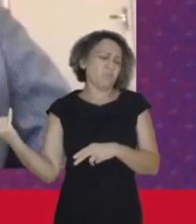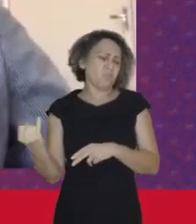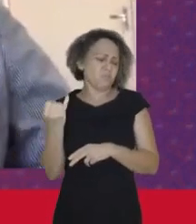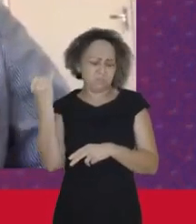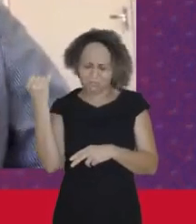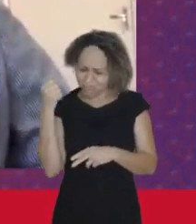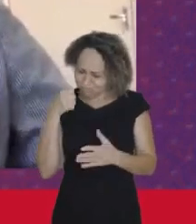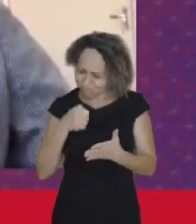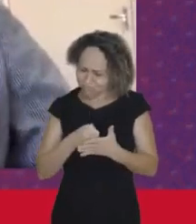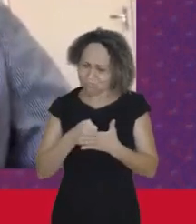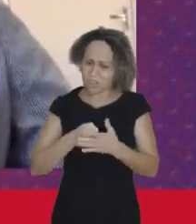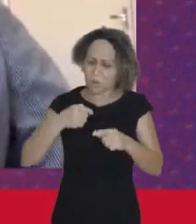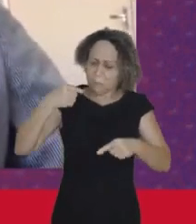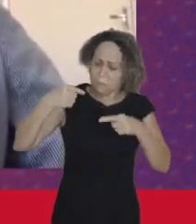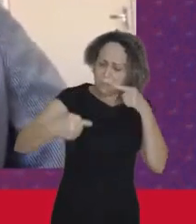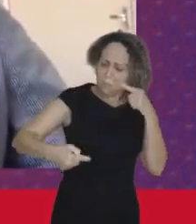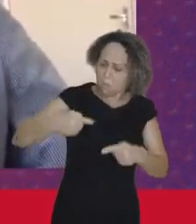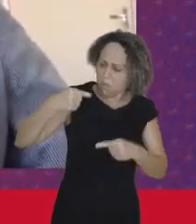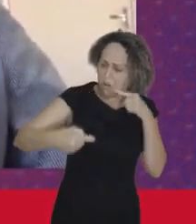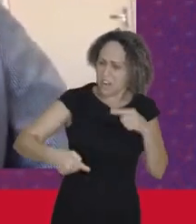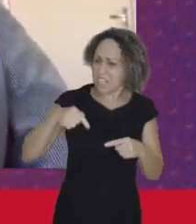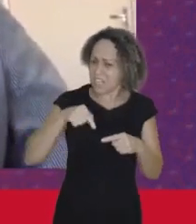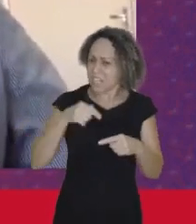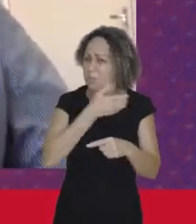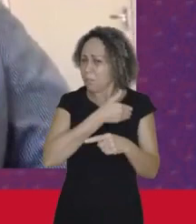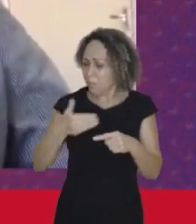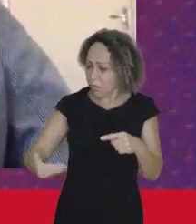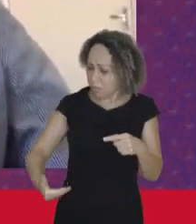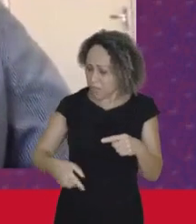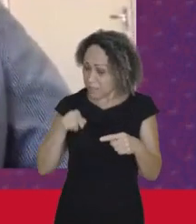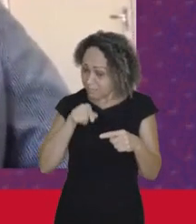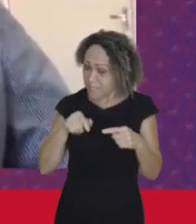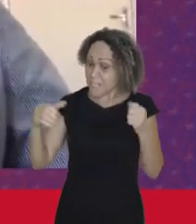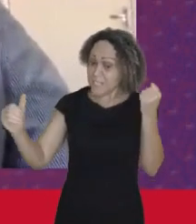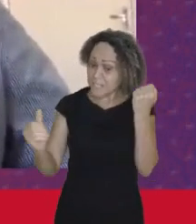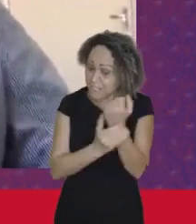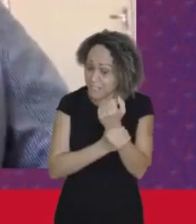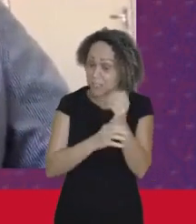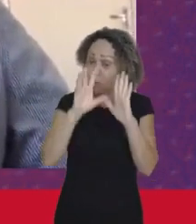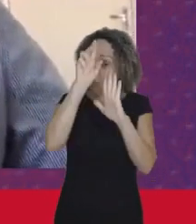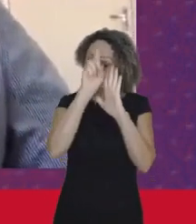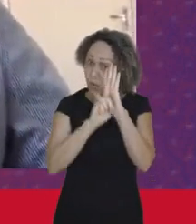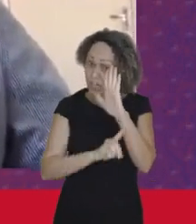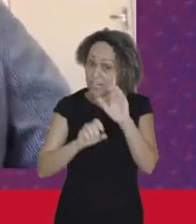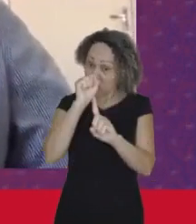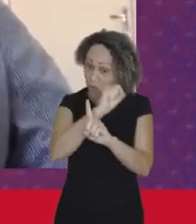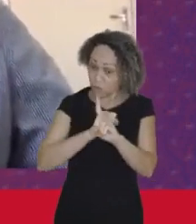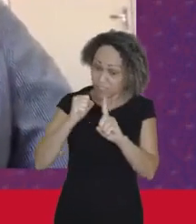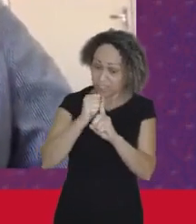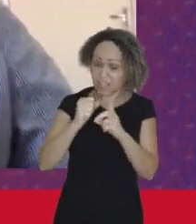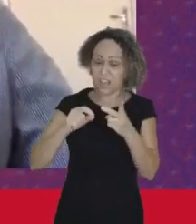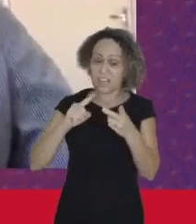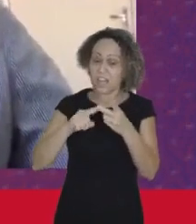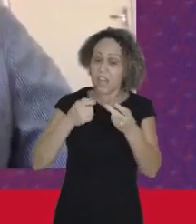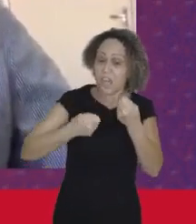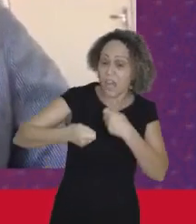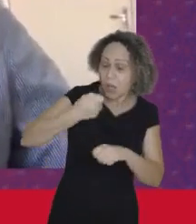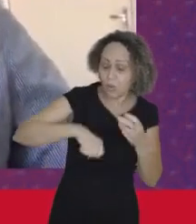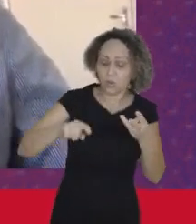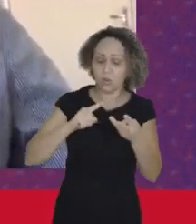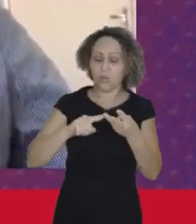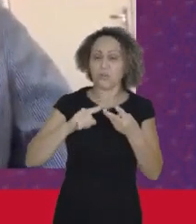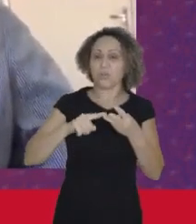públicas que garantam os direitos sociais, econômicos e políticos das mulheres